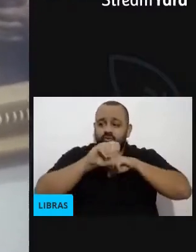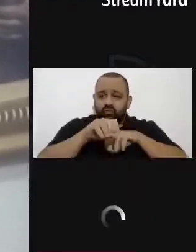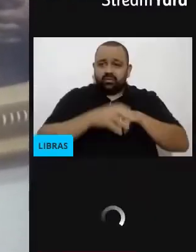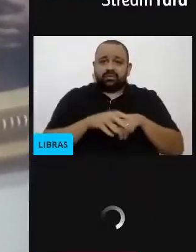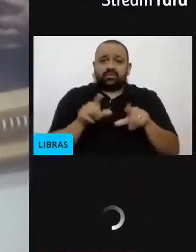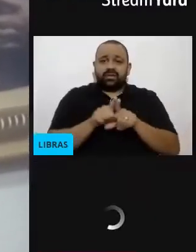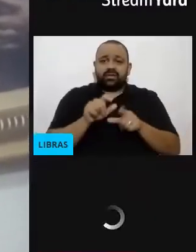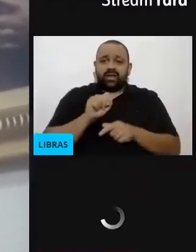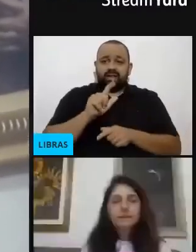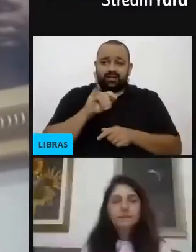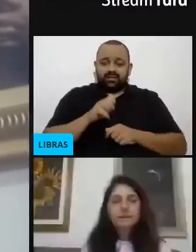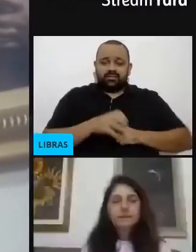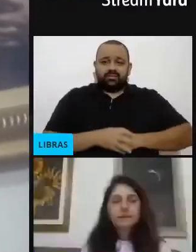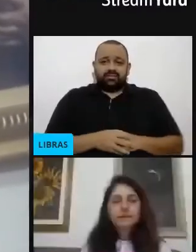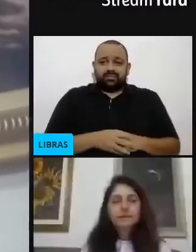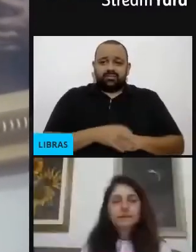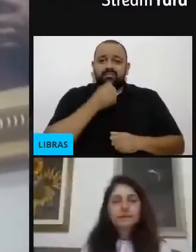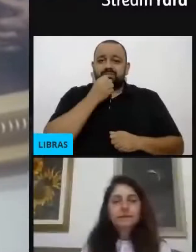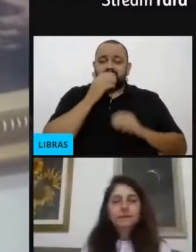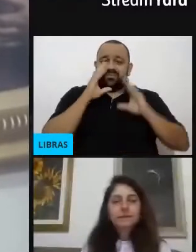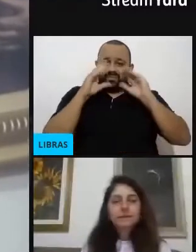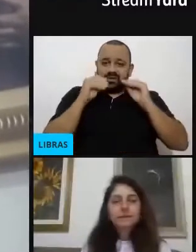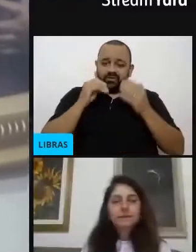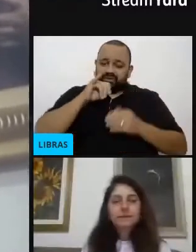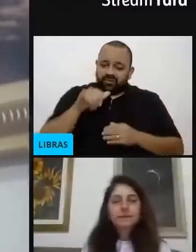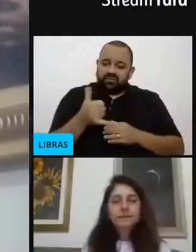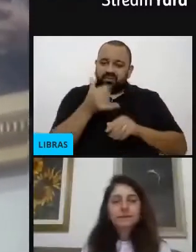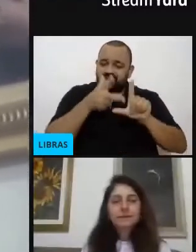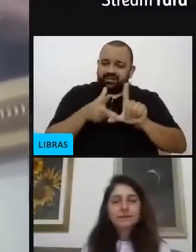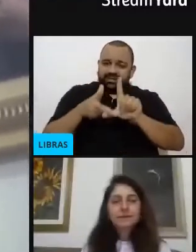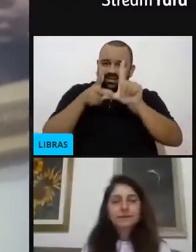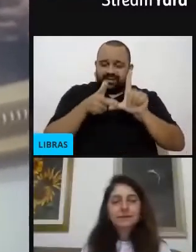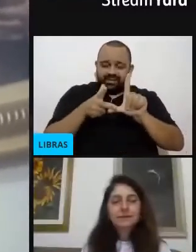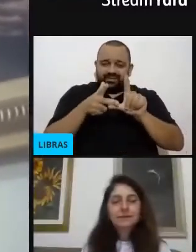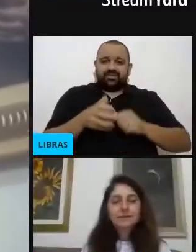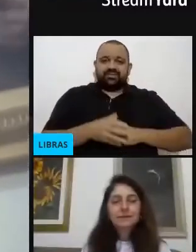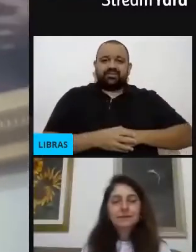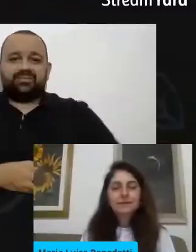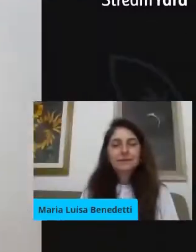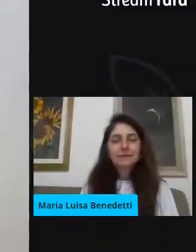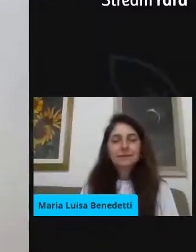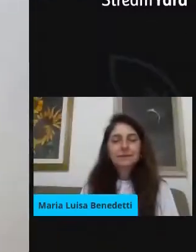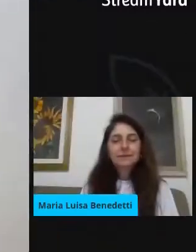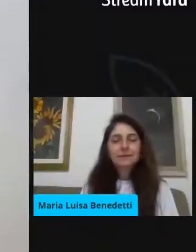Veríssimo. Boa noite e vamos aproveitar nossa live.